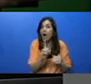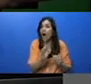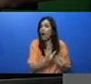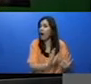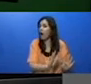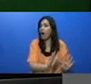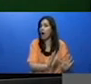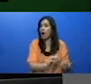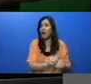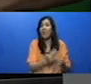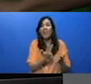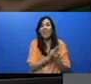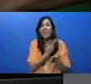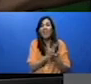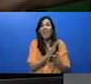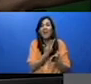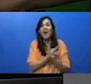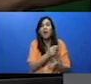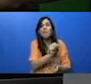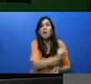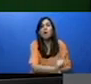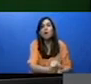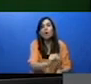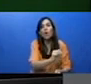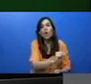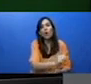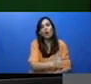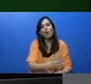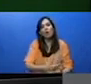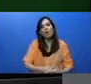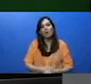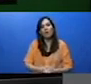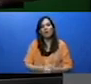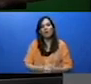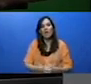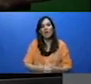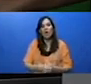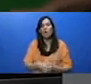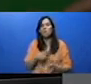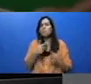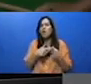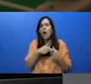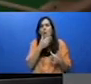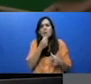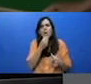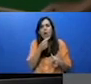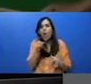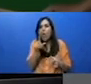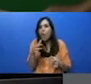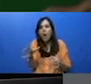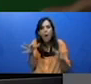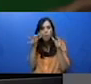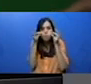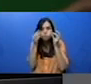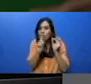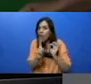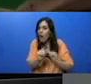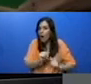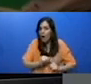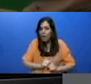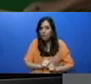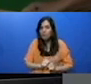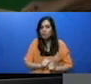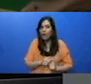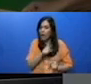E a Maria marcou o ponto para ela, porque provavelmente o Edgar não prestou atenção. Vamos continuar para nós fazermos a